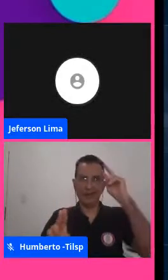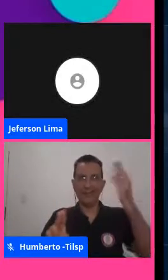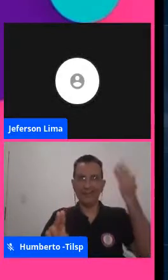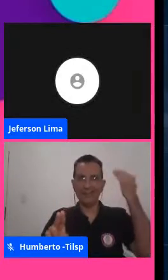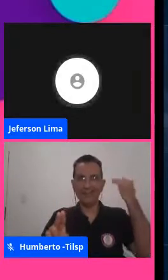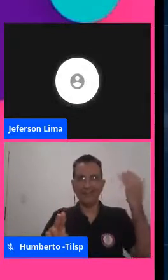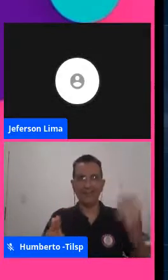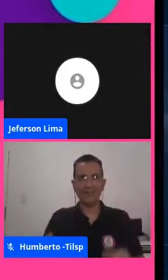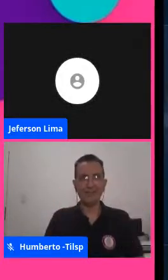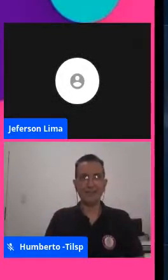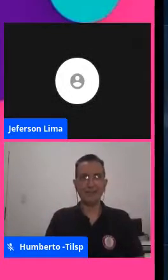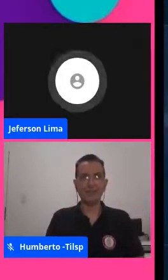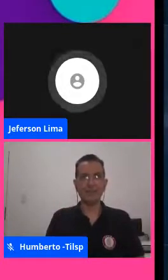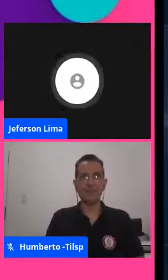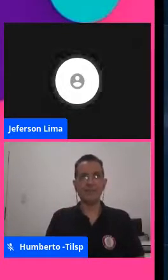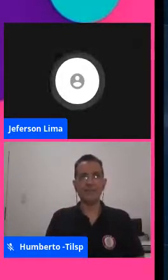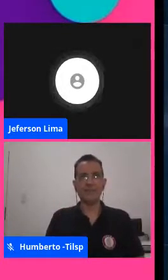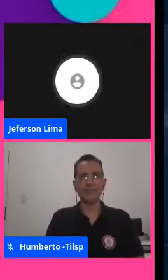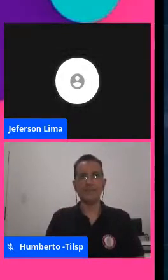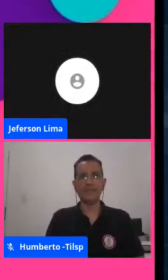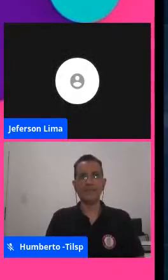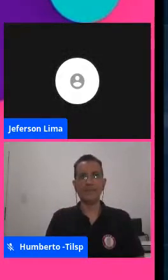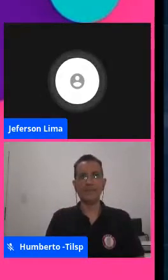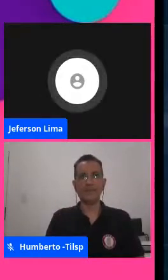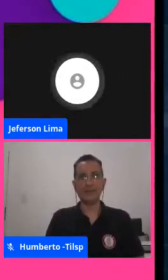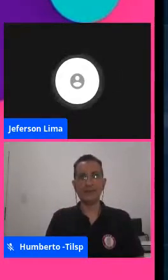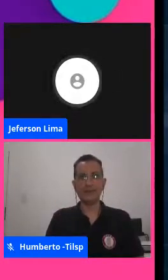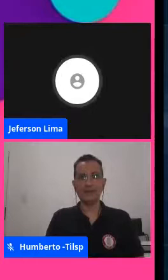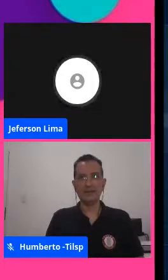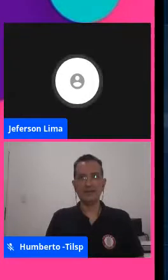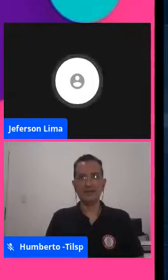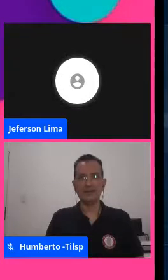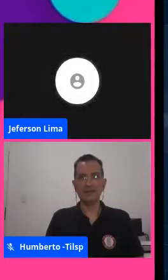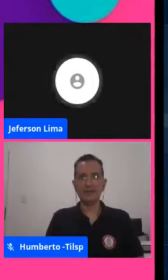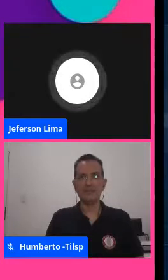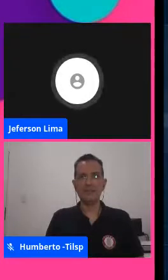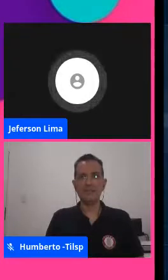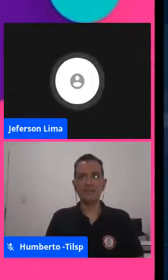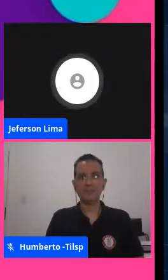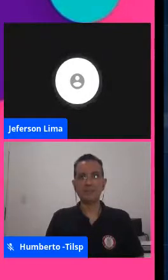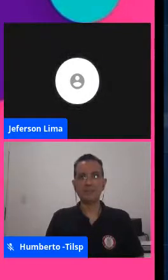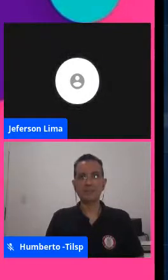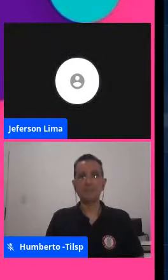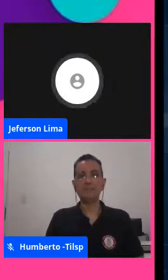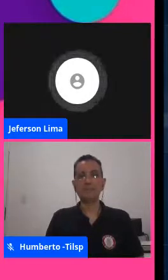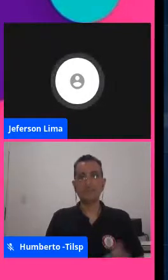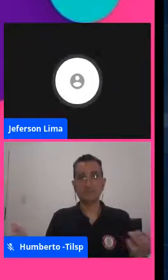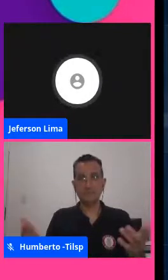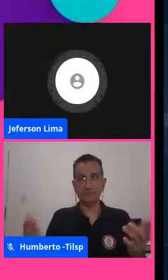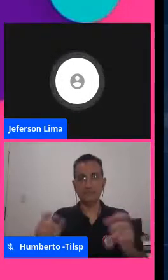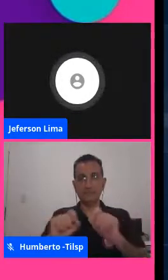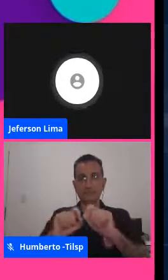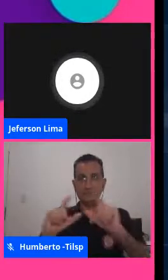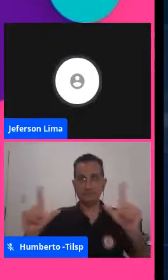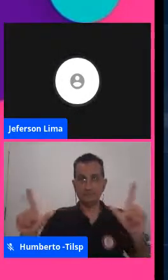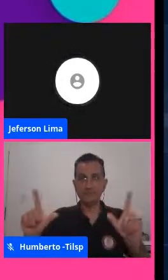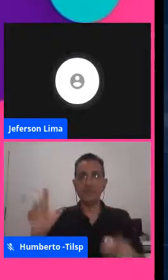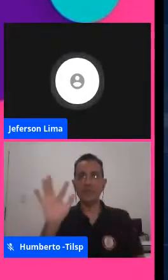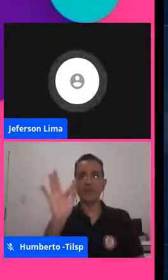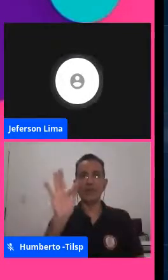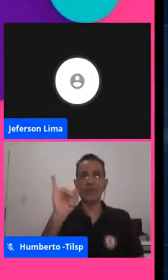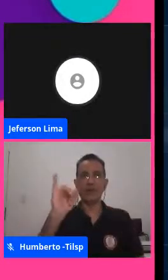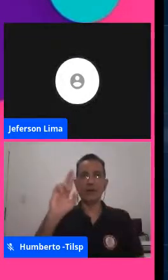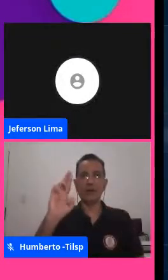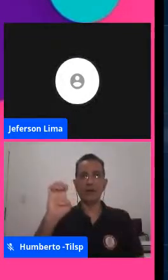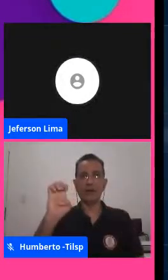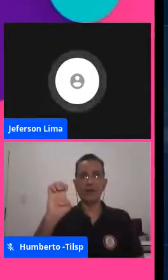Functions. Mas o que foi mesmo que mudou, Jefinho? As Cloud Functions, né, do jeito que ela tá, se a gente abrir a documentação do Firebase lá, eles vão